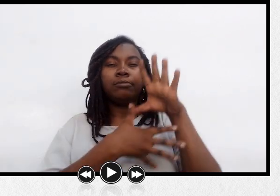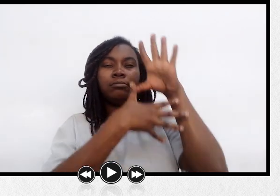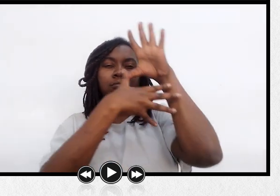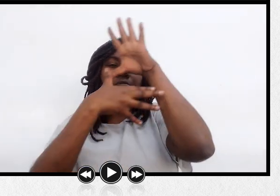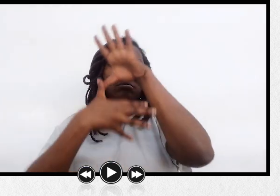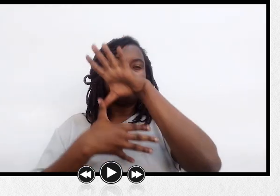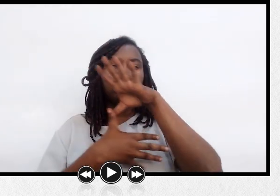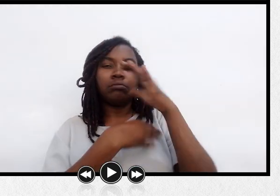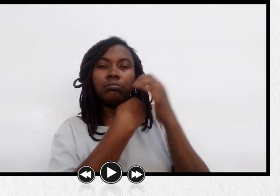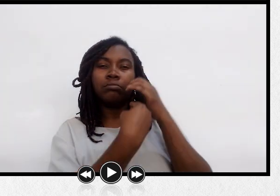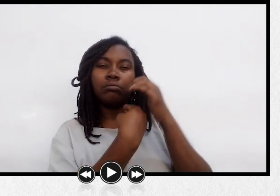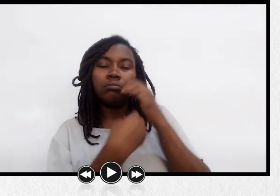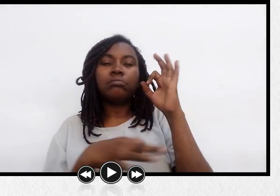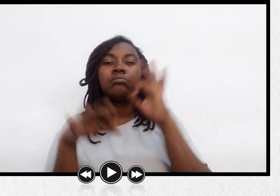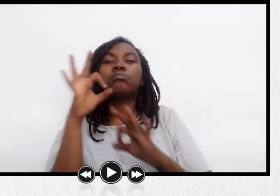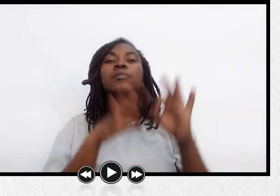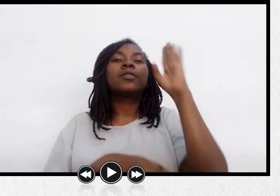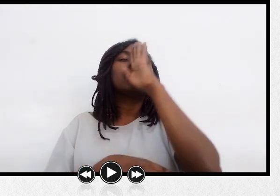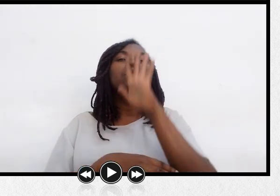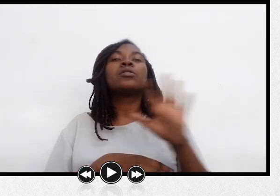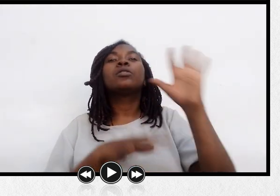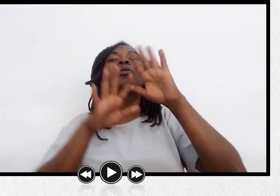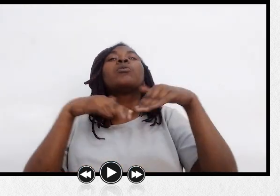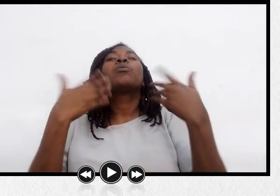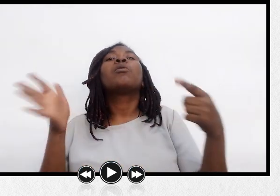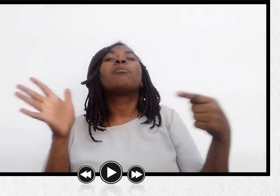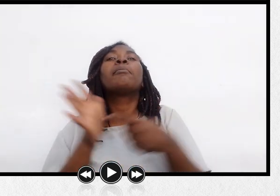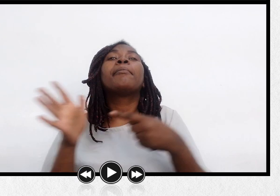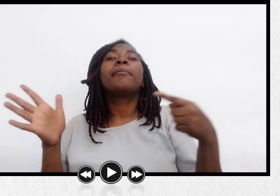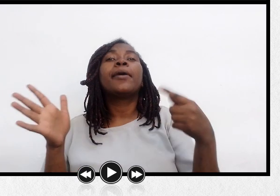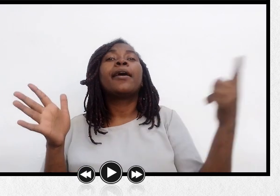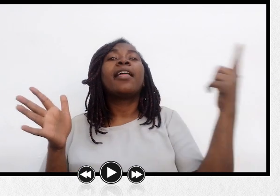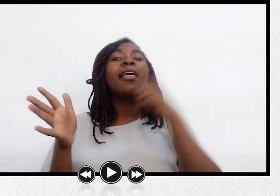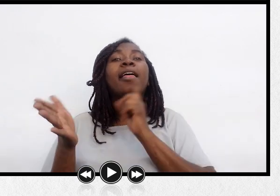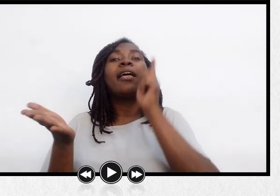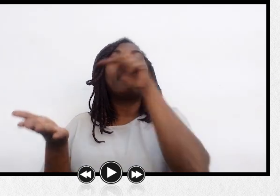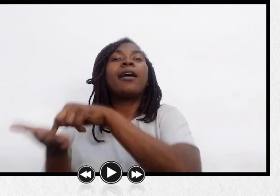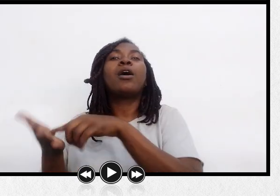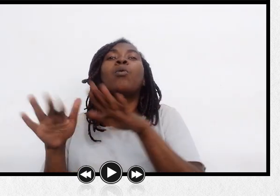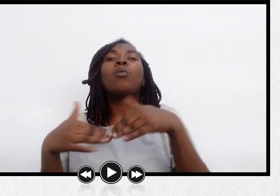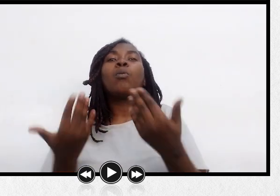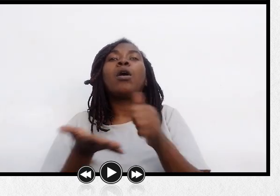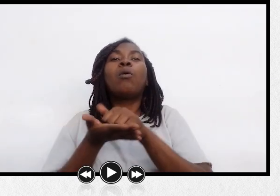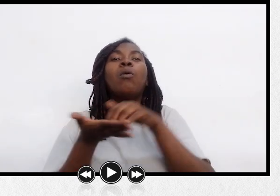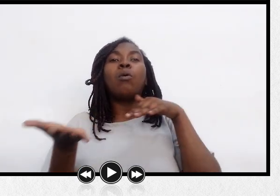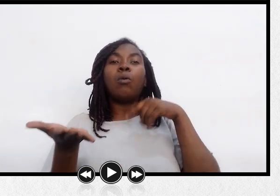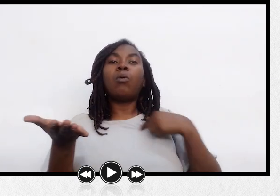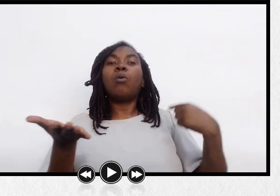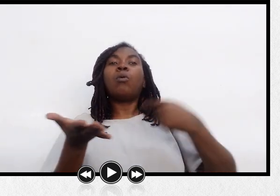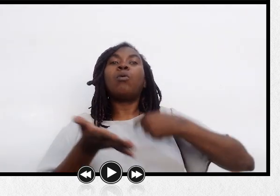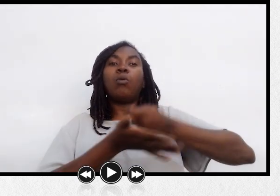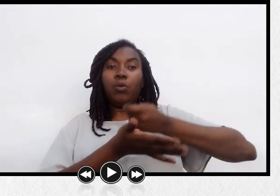esse plano nas mãos, quais são as metas? Para você atingir essas metas, quais ações nós deveremos